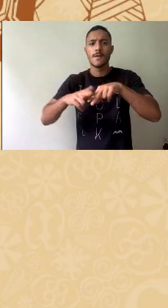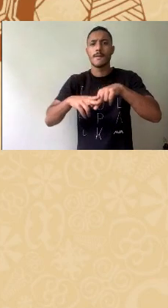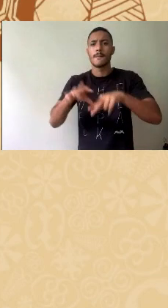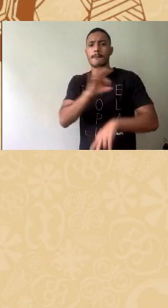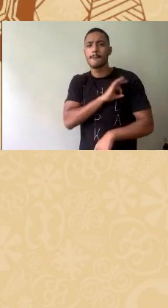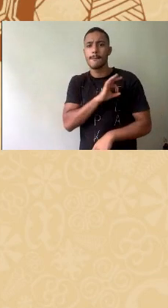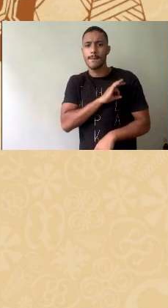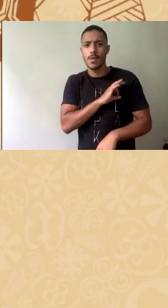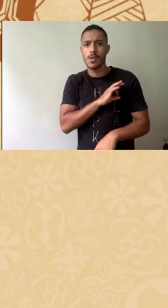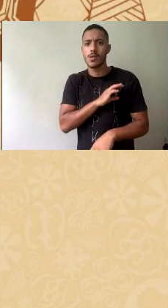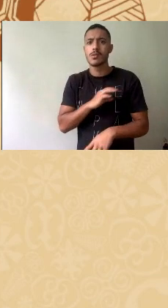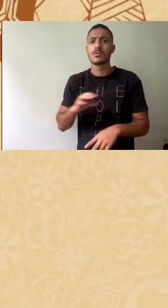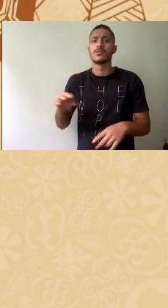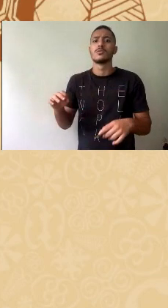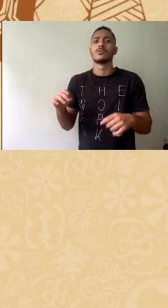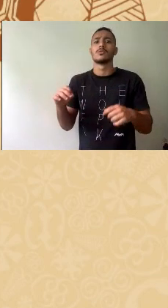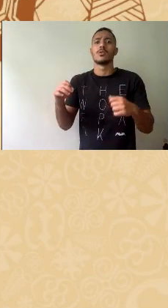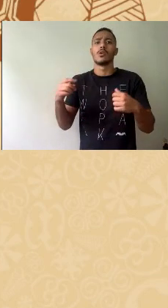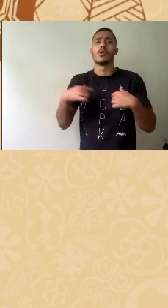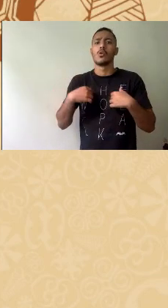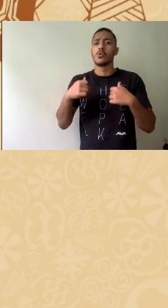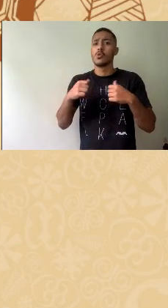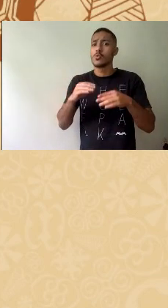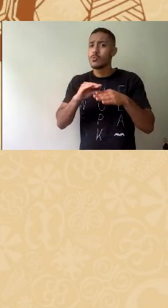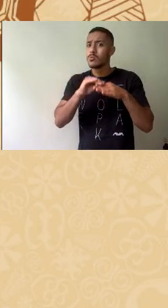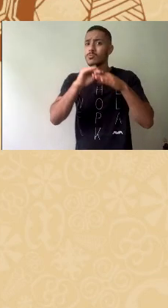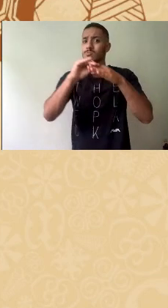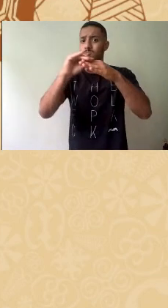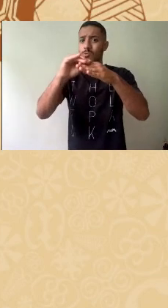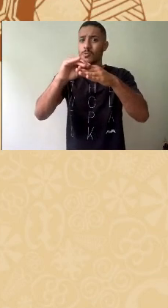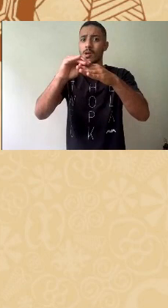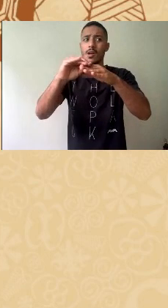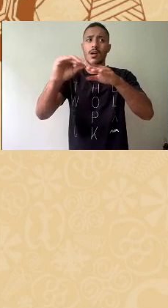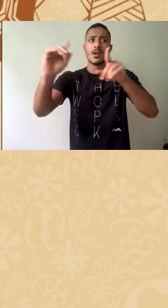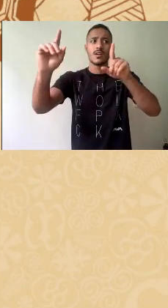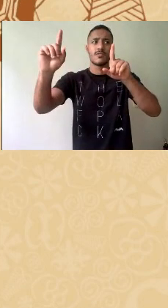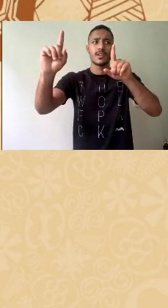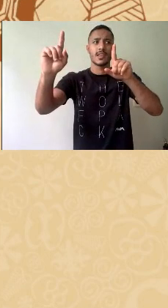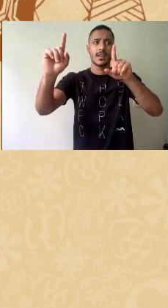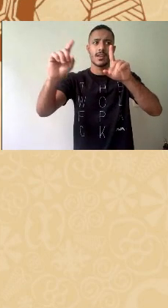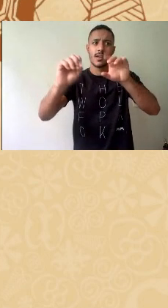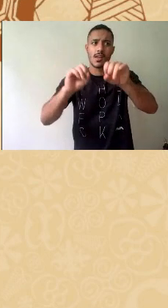e a gente tem estado para fazer esse enfrentamento mesmo, né,